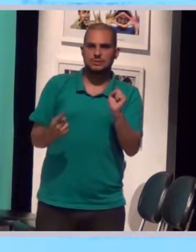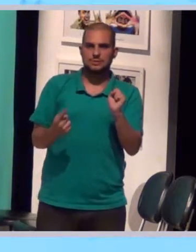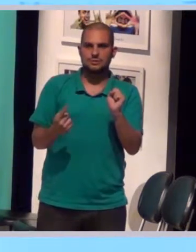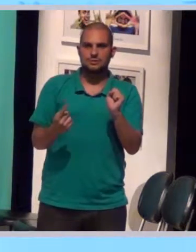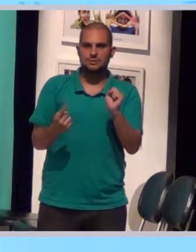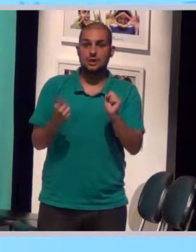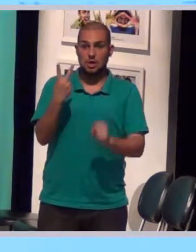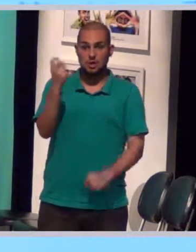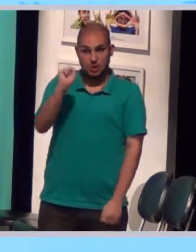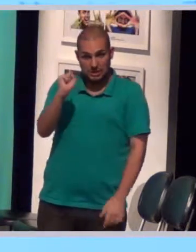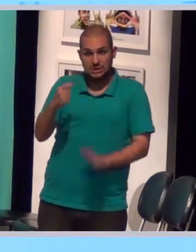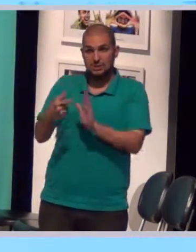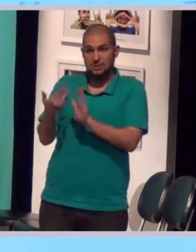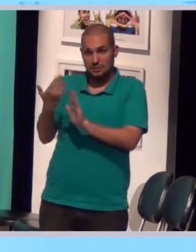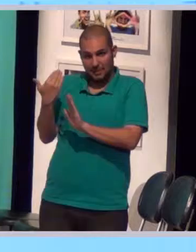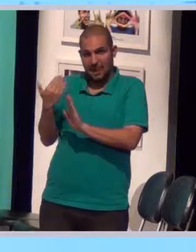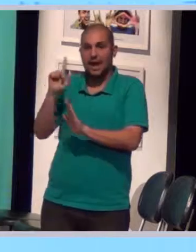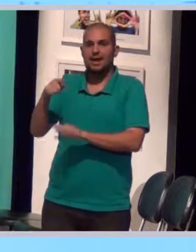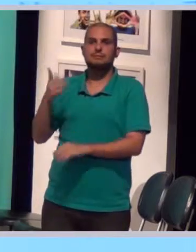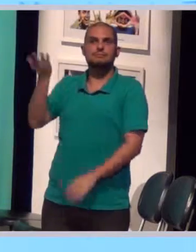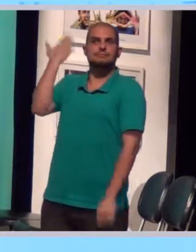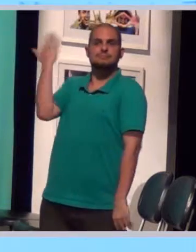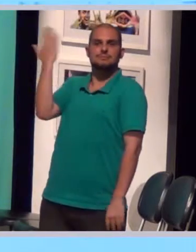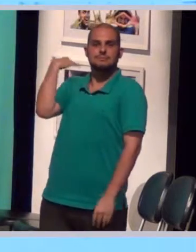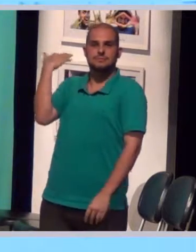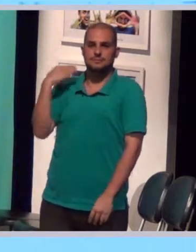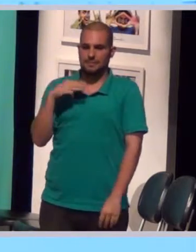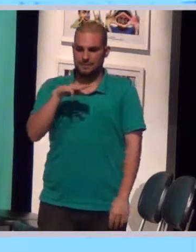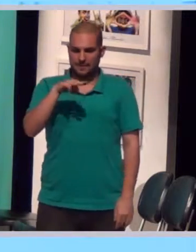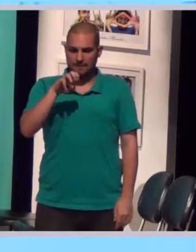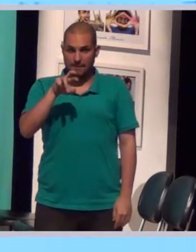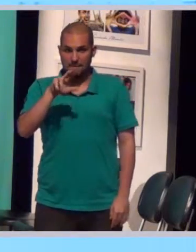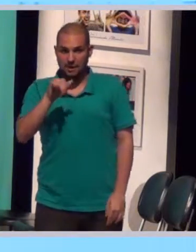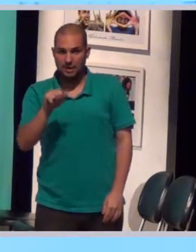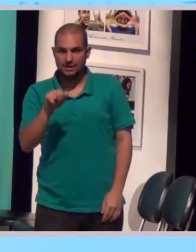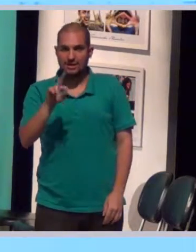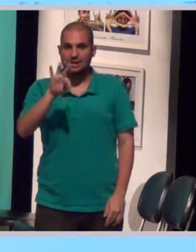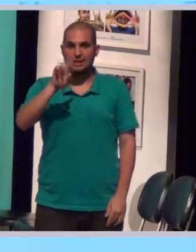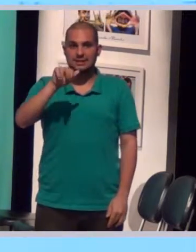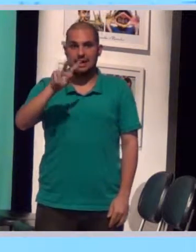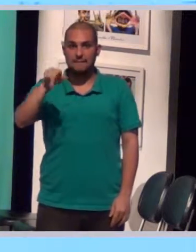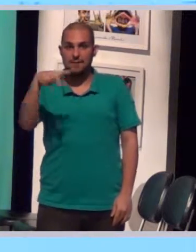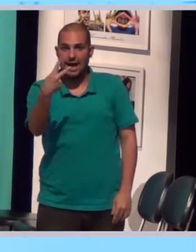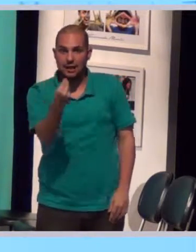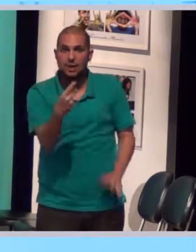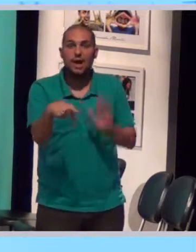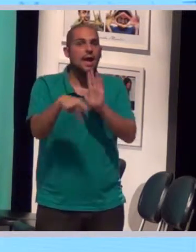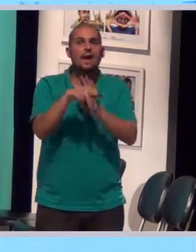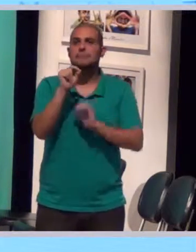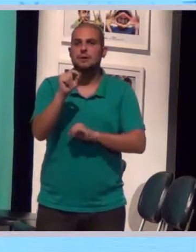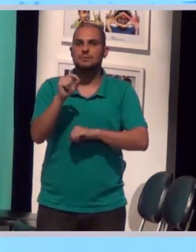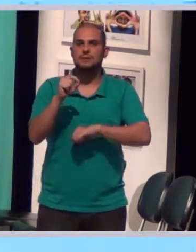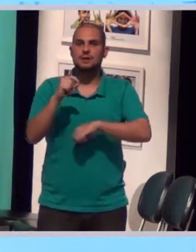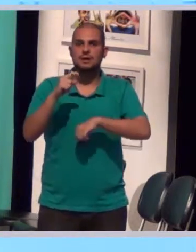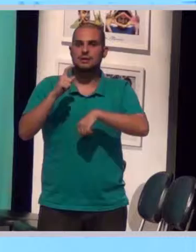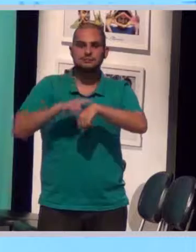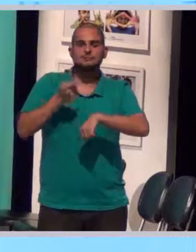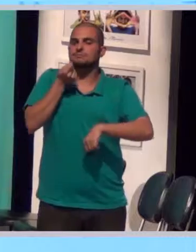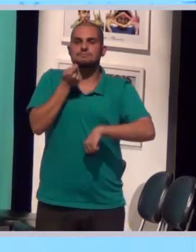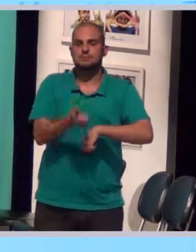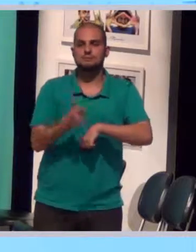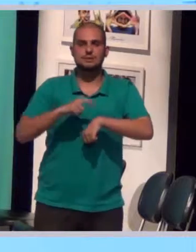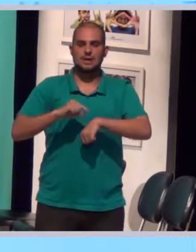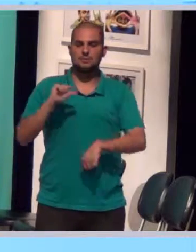é passado, não é verdade? E a memória de trabalho diz respeito a essa memória de curtíssimo prazo, para